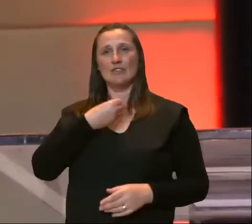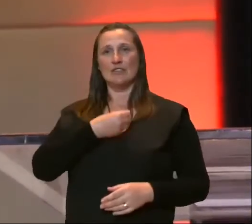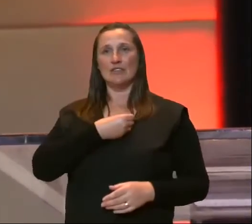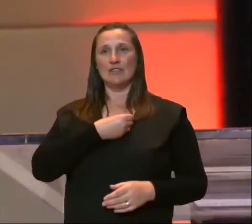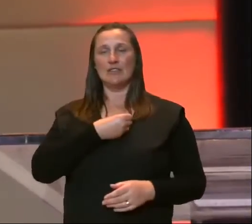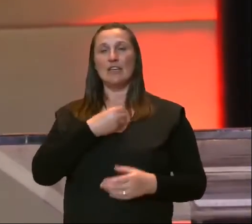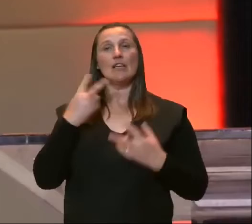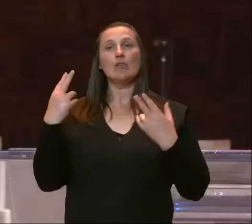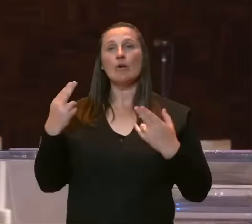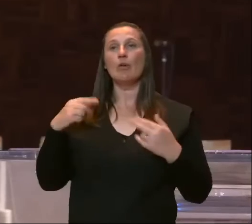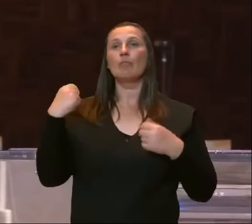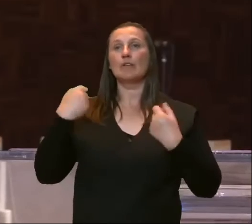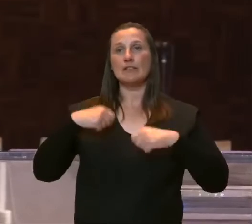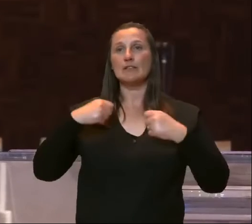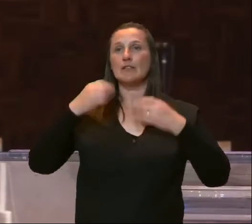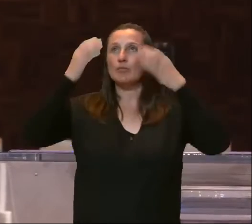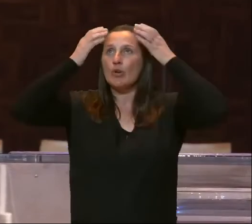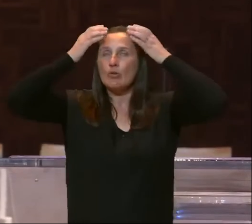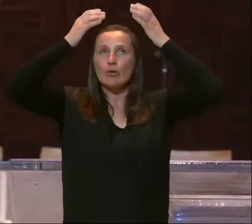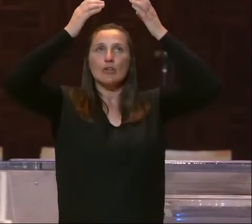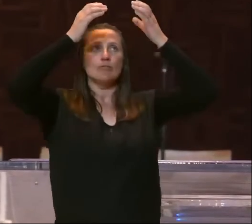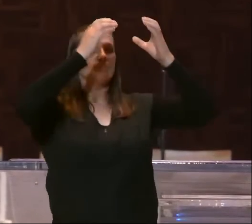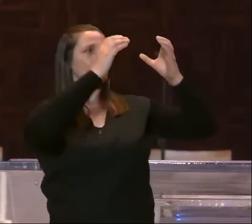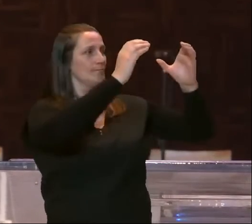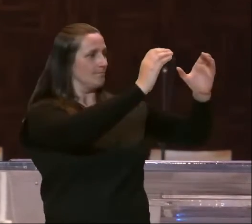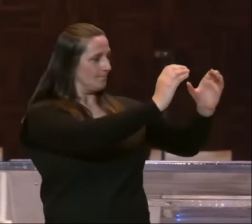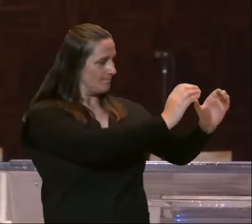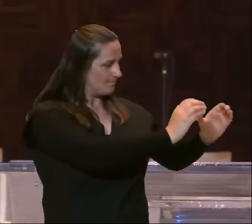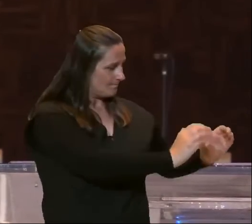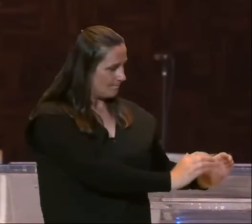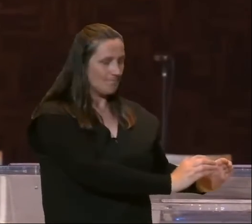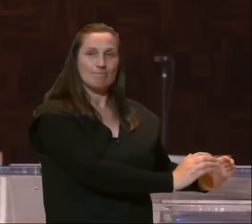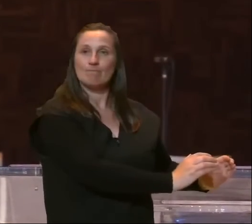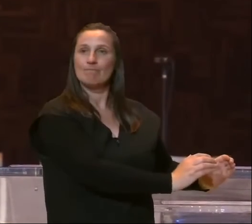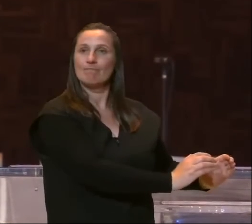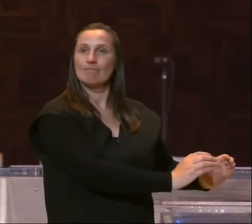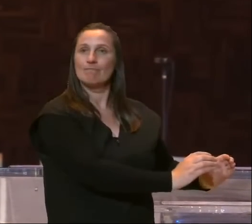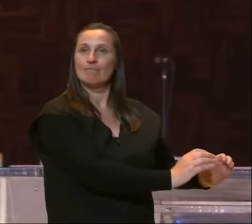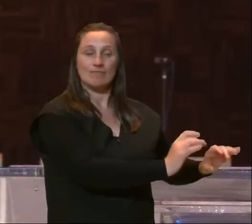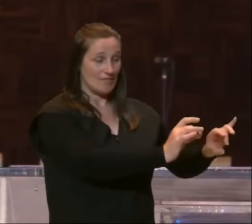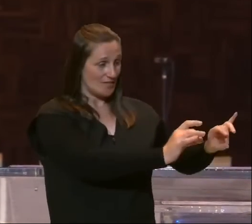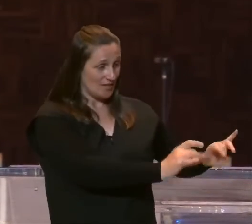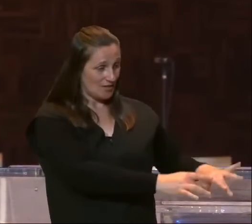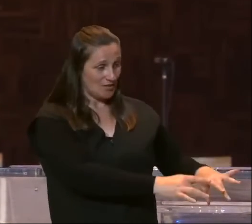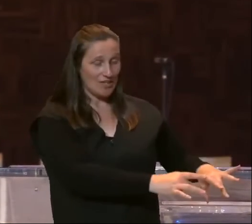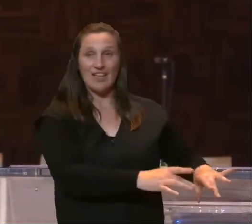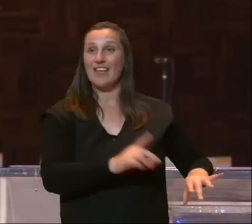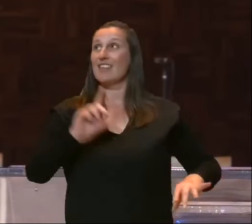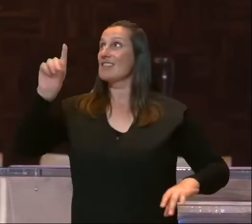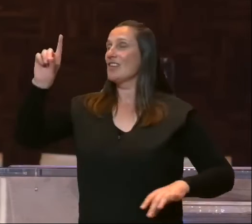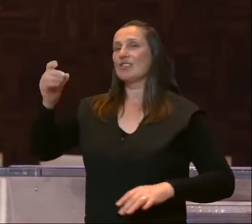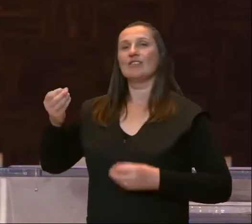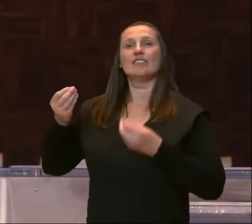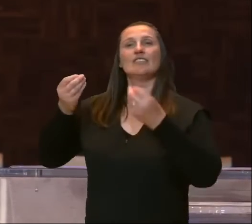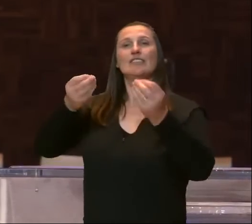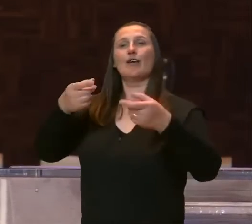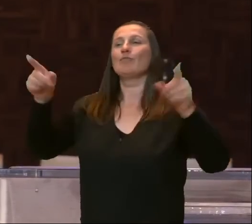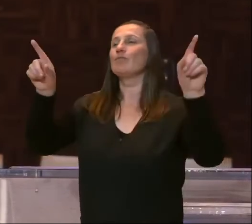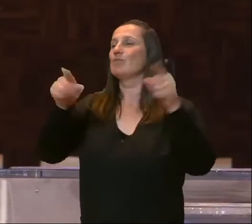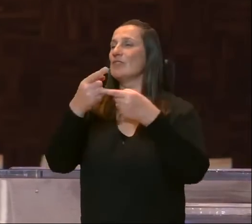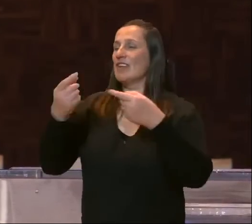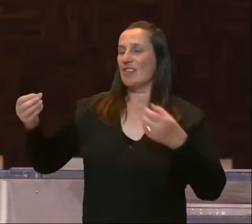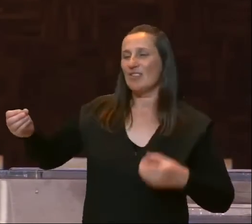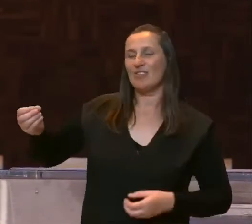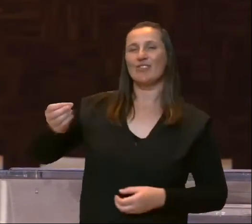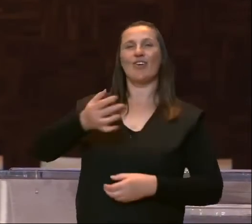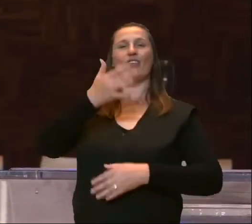chão, dizemos: ei, cremos, o Senhor está no controle, vai, segue adiante. Ele vai colocar uma canção nova na tua boca, um cântico